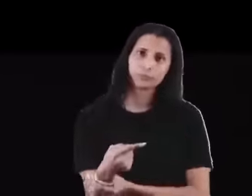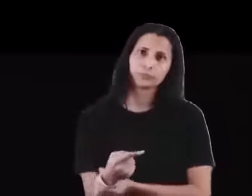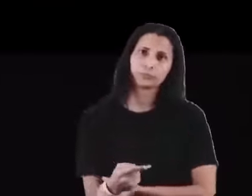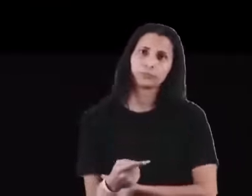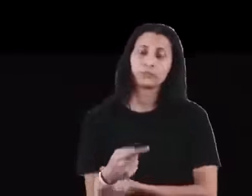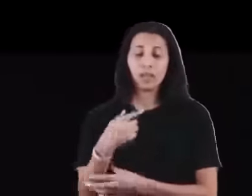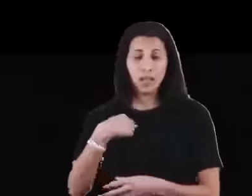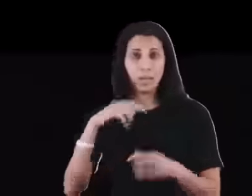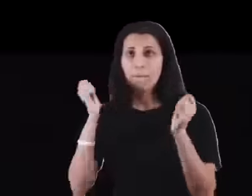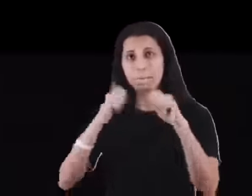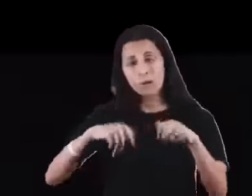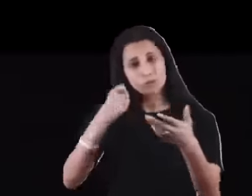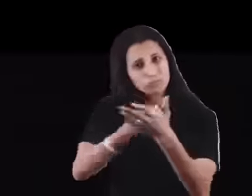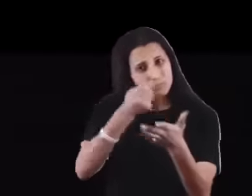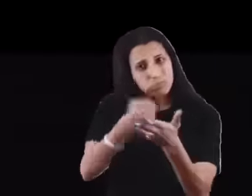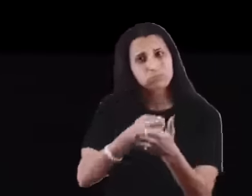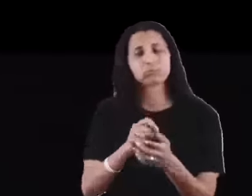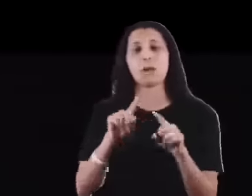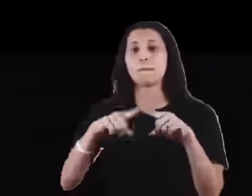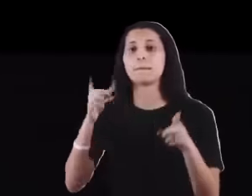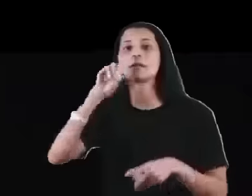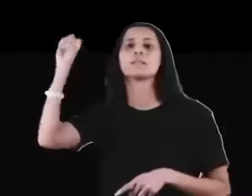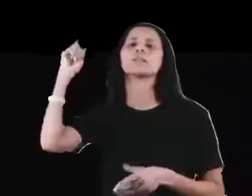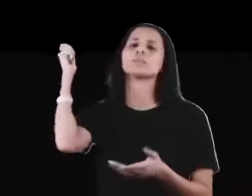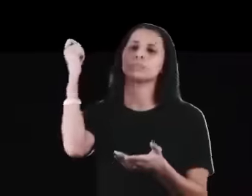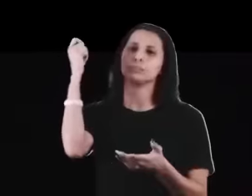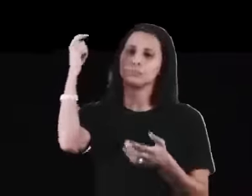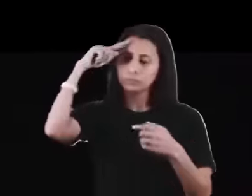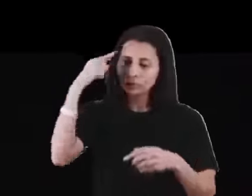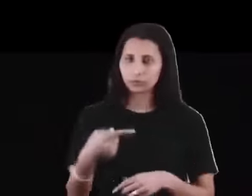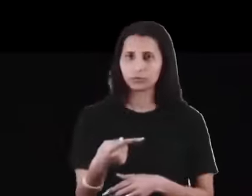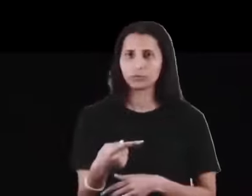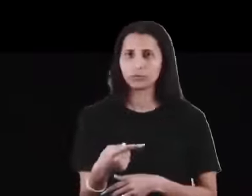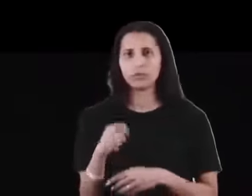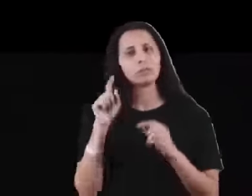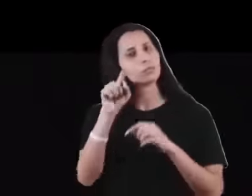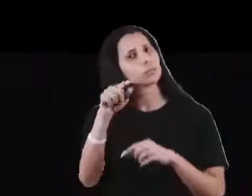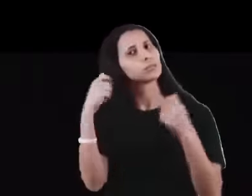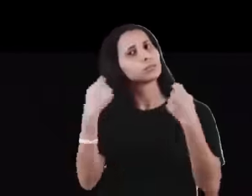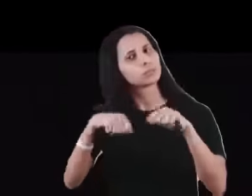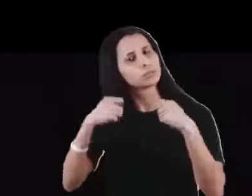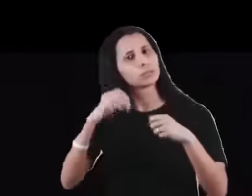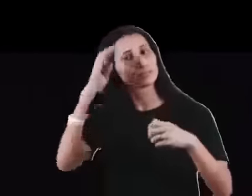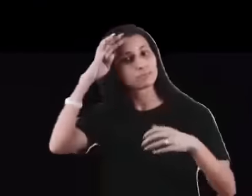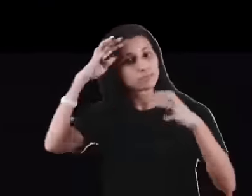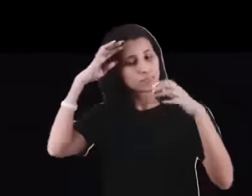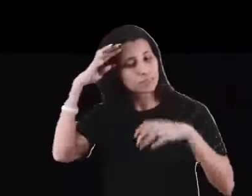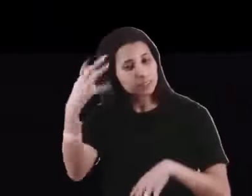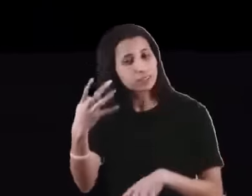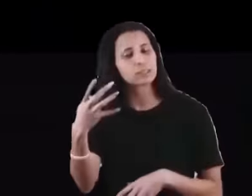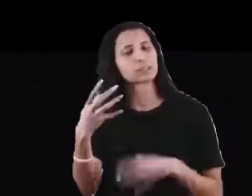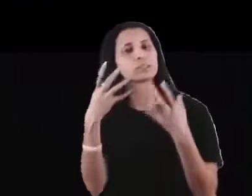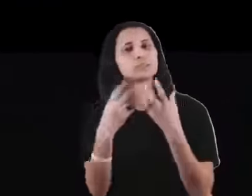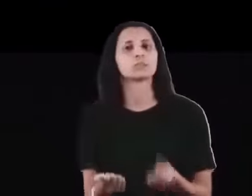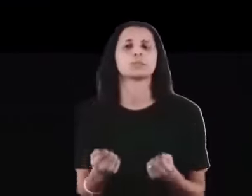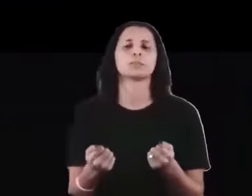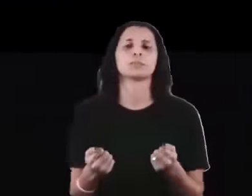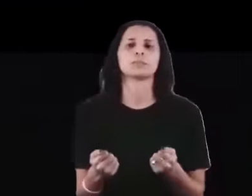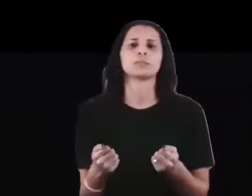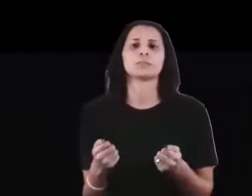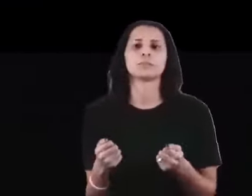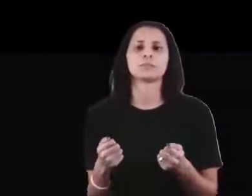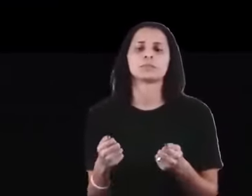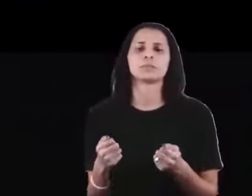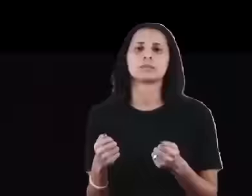e não tome decisões baseadas nos seus direitos tome decisões baseadas